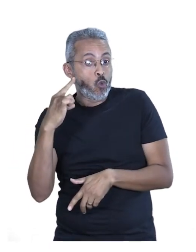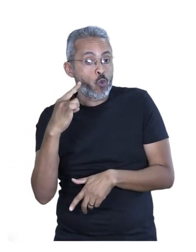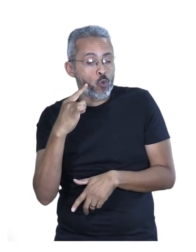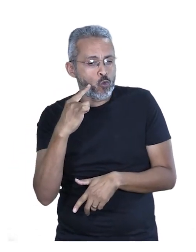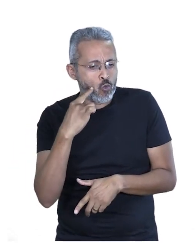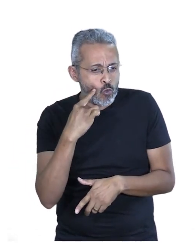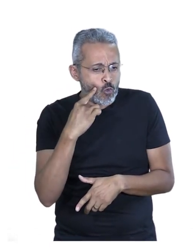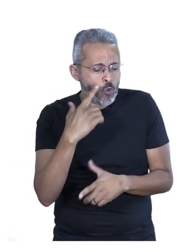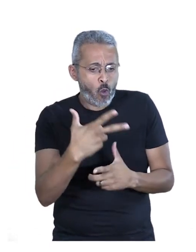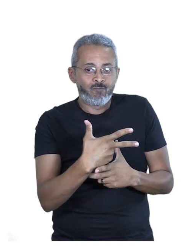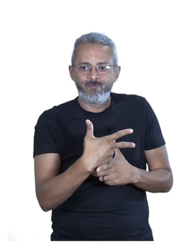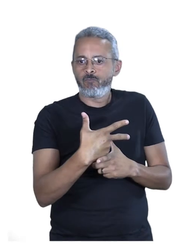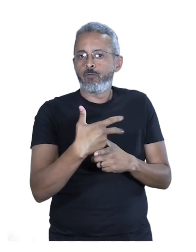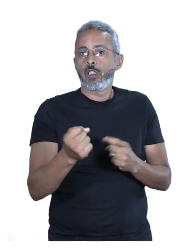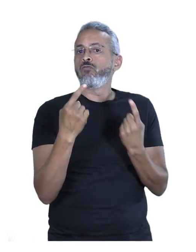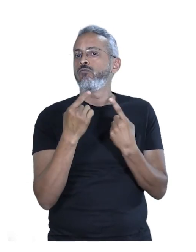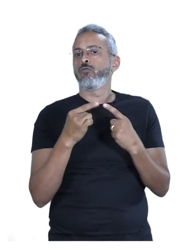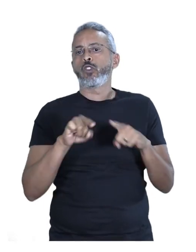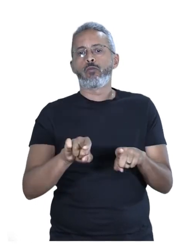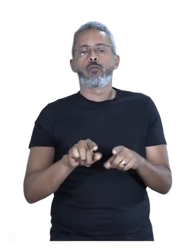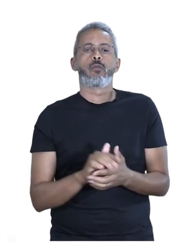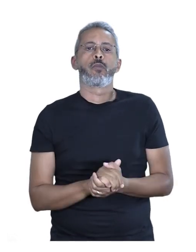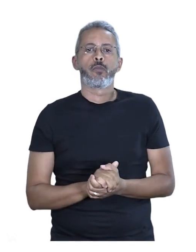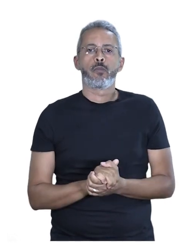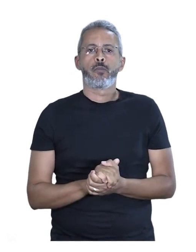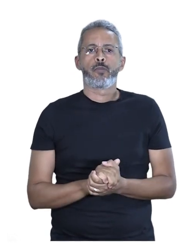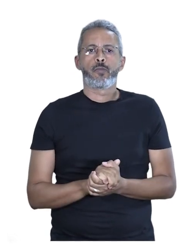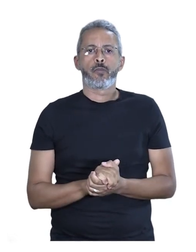sísifos brasileiros vencerão o desafio de Zeus.